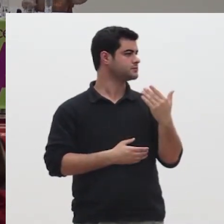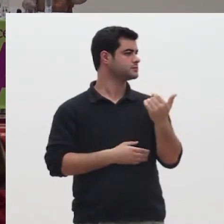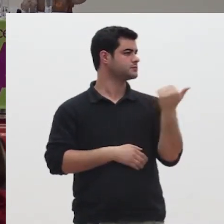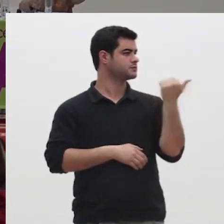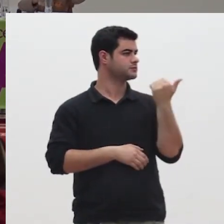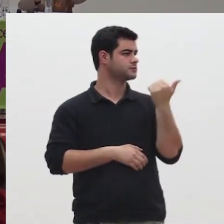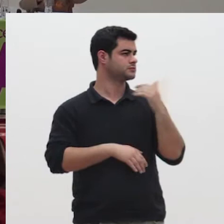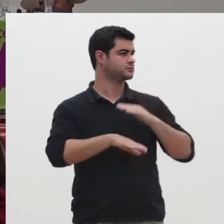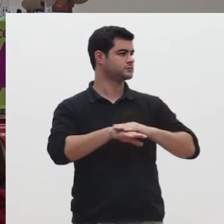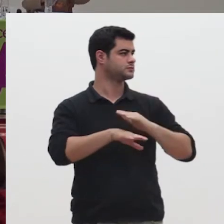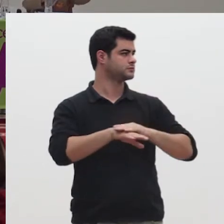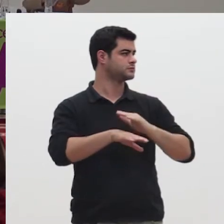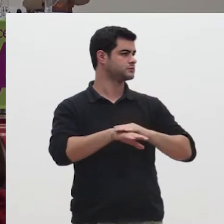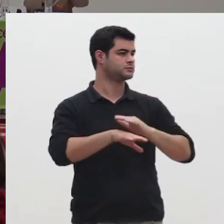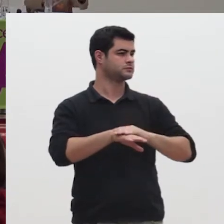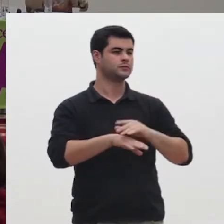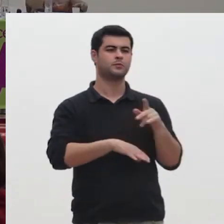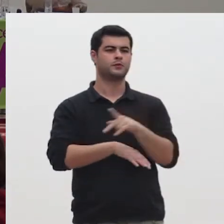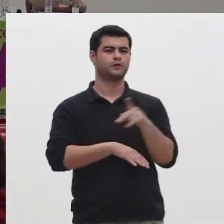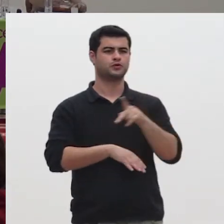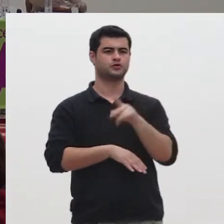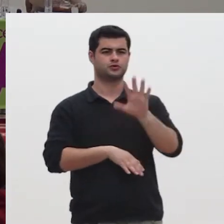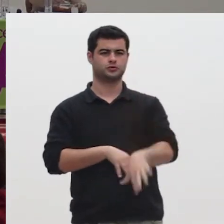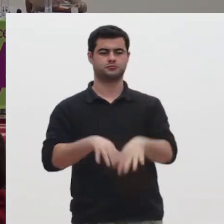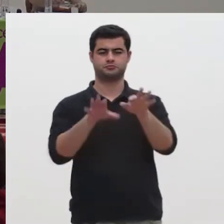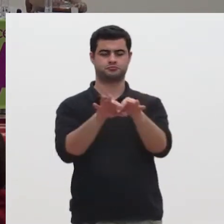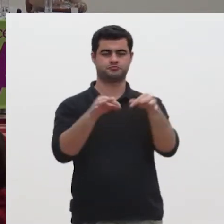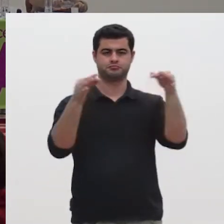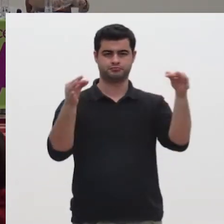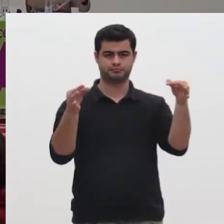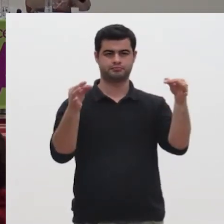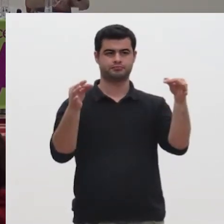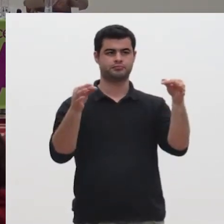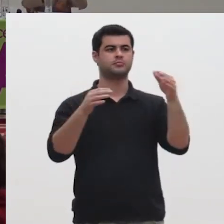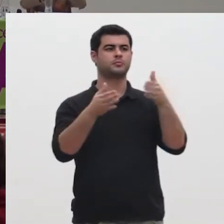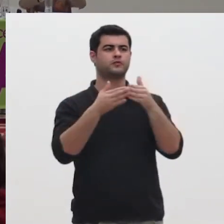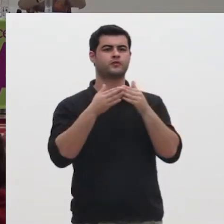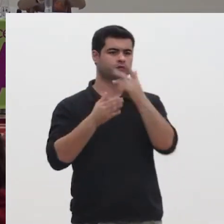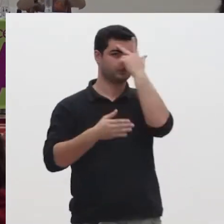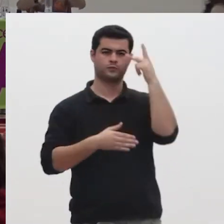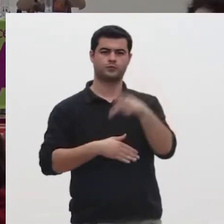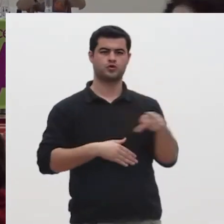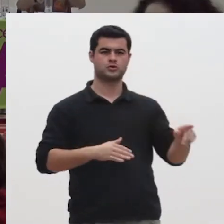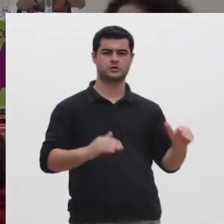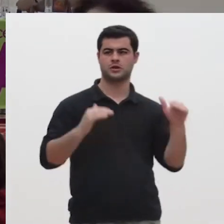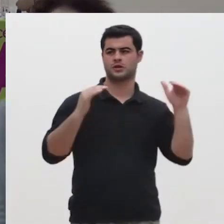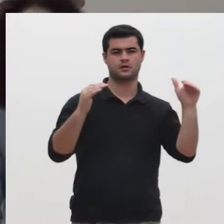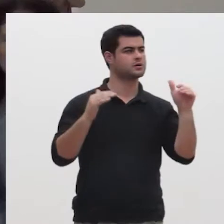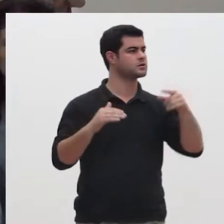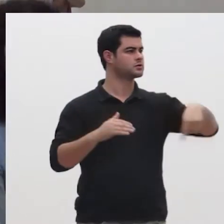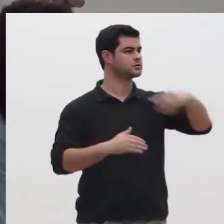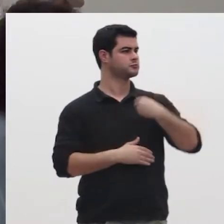pegar alguém para fazer o sorteio da pergunta.